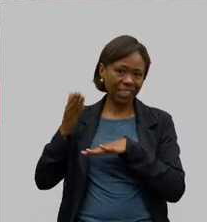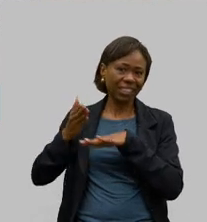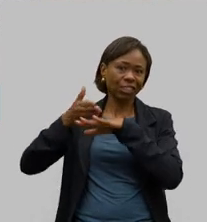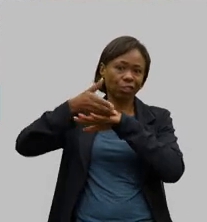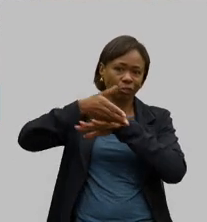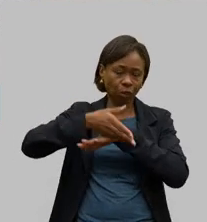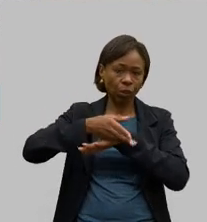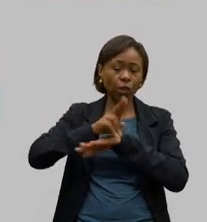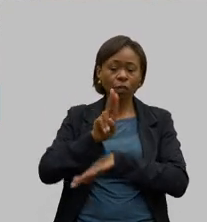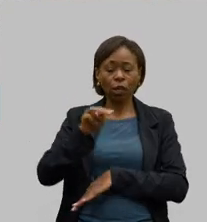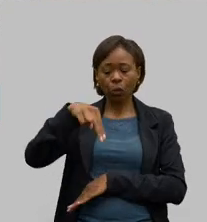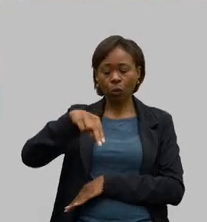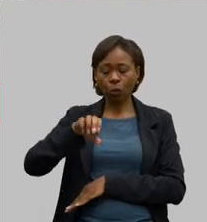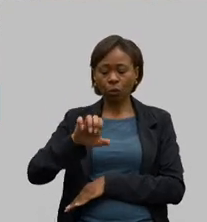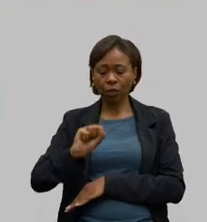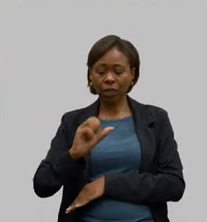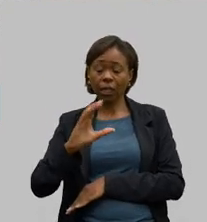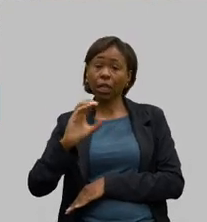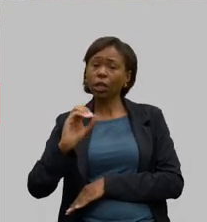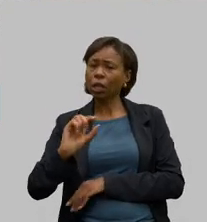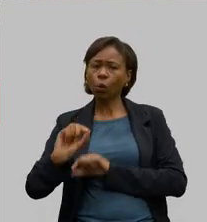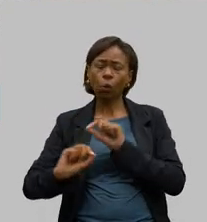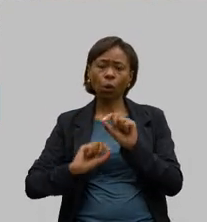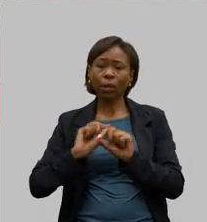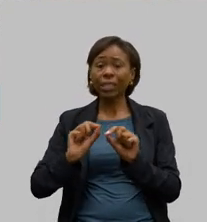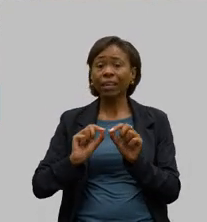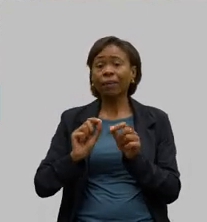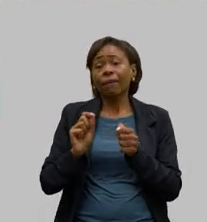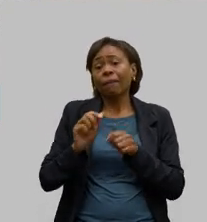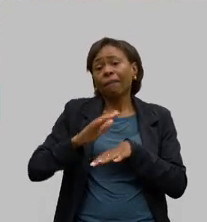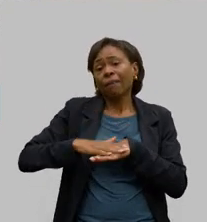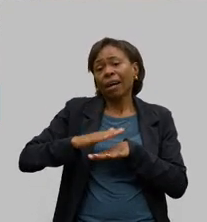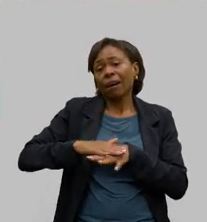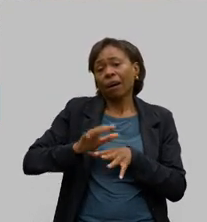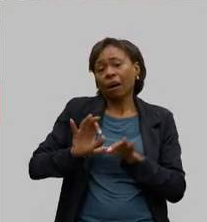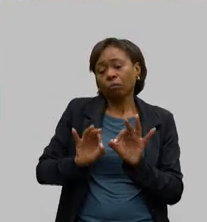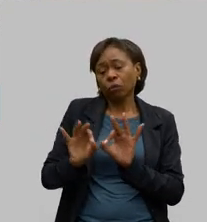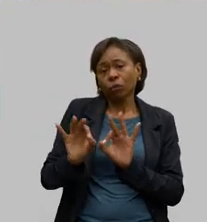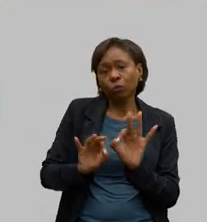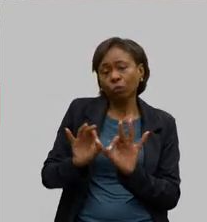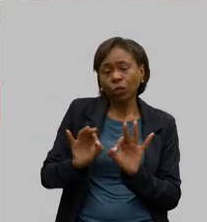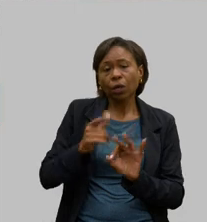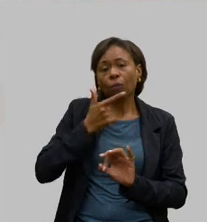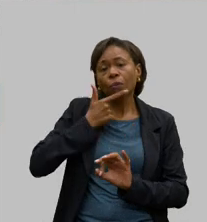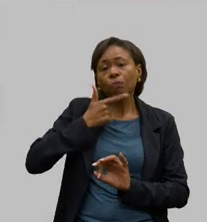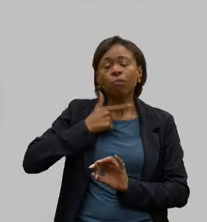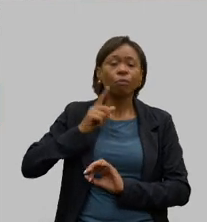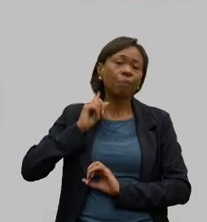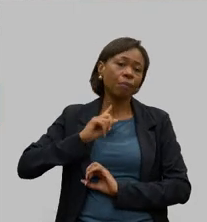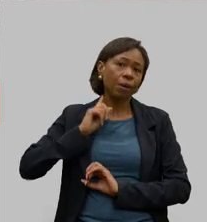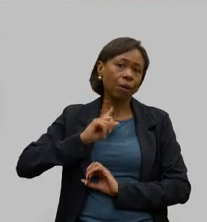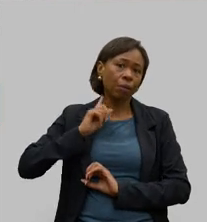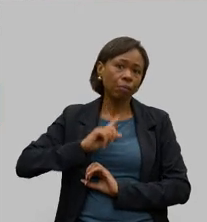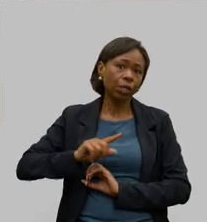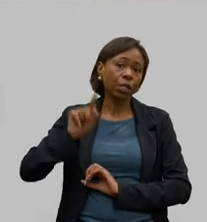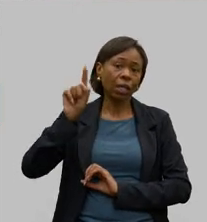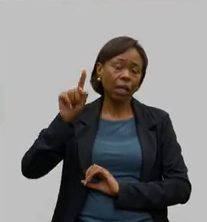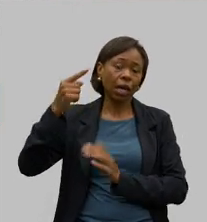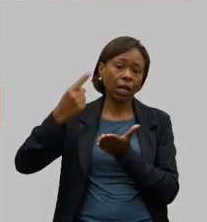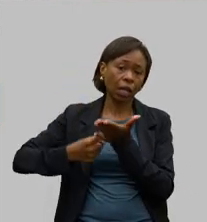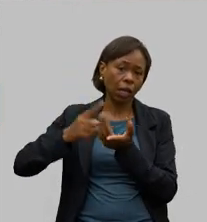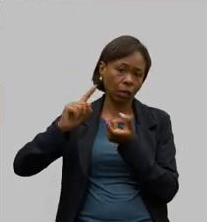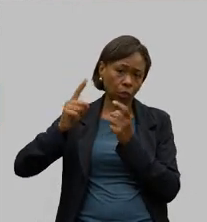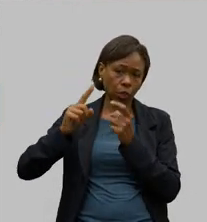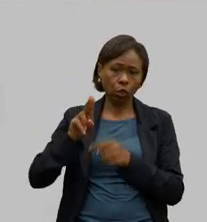o modo de fazer do queijo minas é ser anunciado eh o votado na em assun no Paraguai na convenção da Unesco